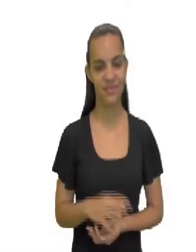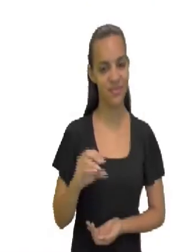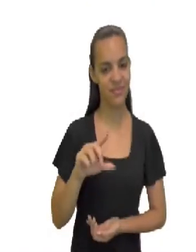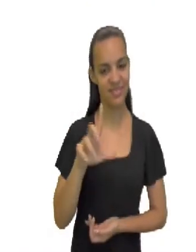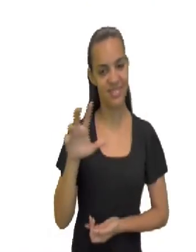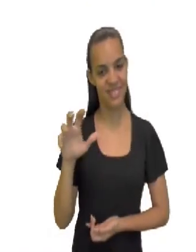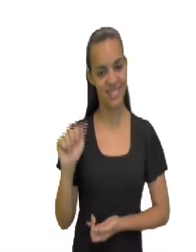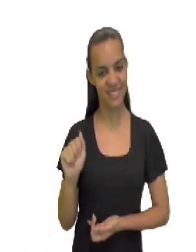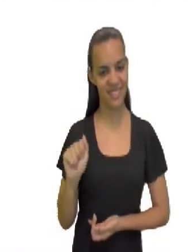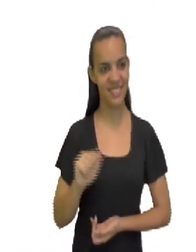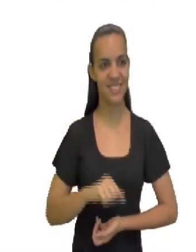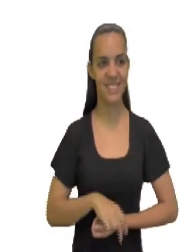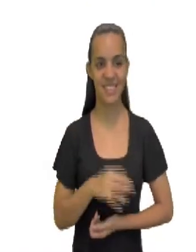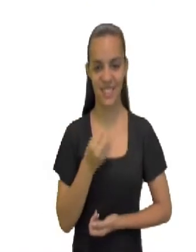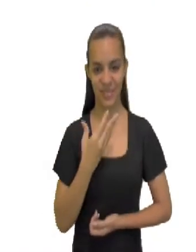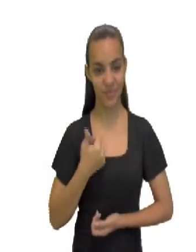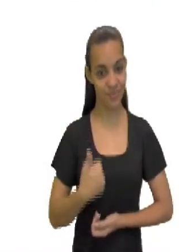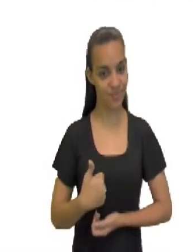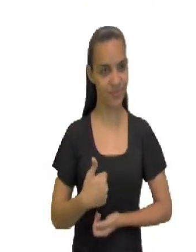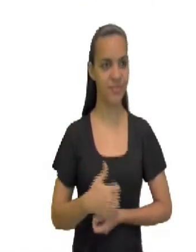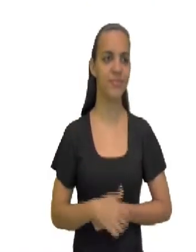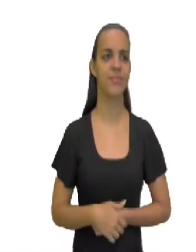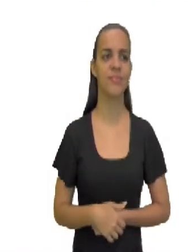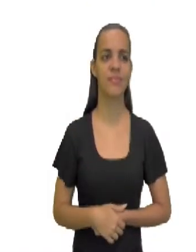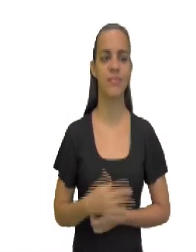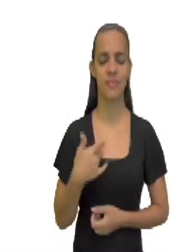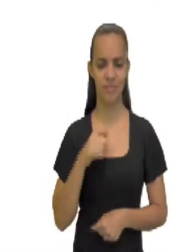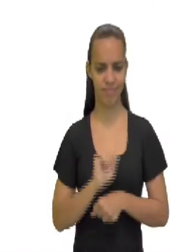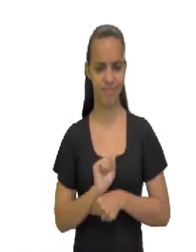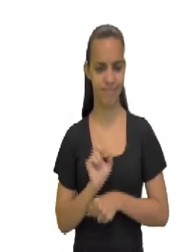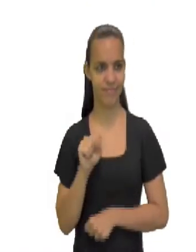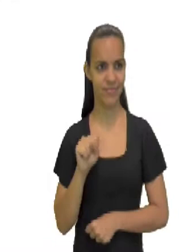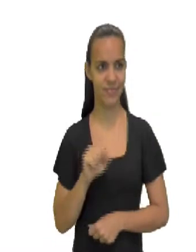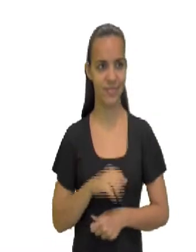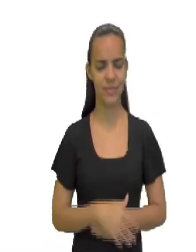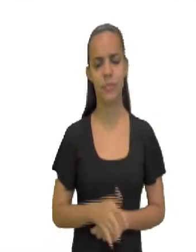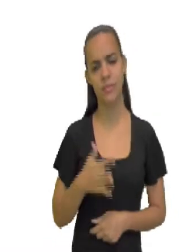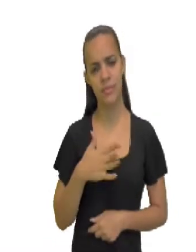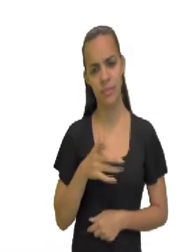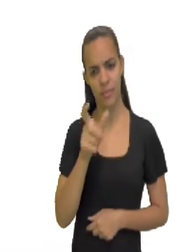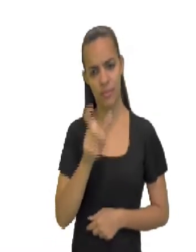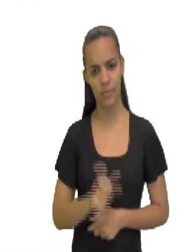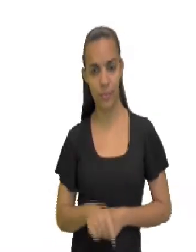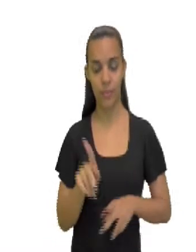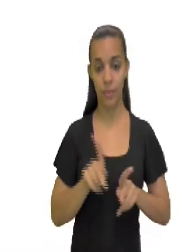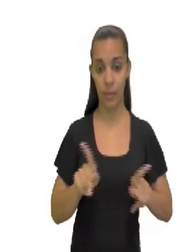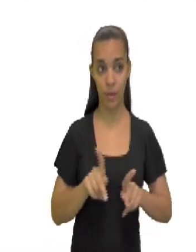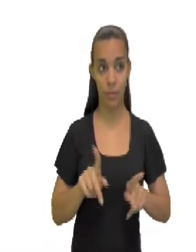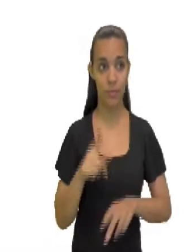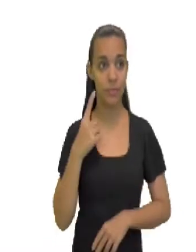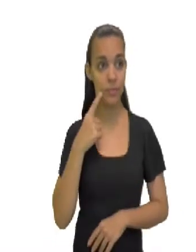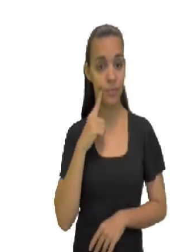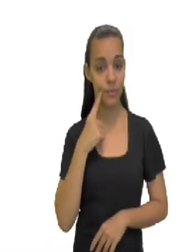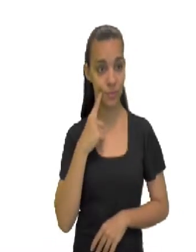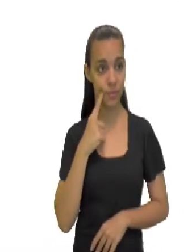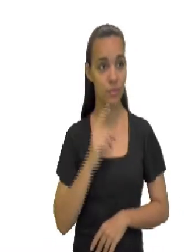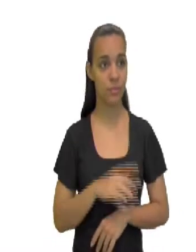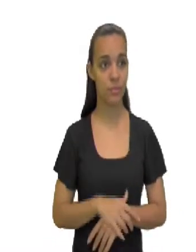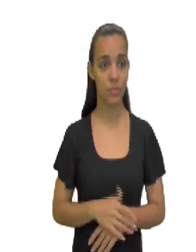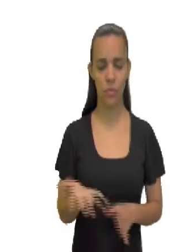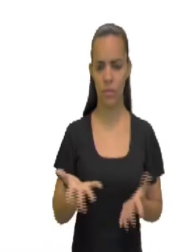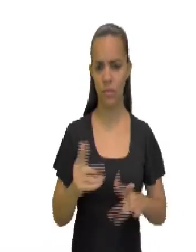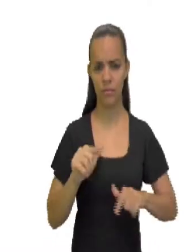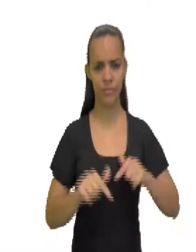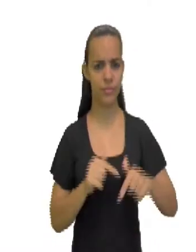Olá pessoal, tudo bem com vocês? Eu espero que sim. Eu sou a professora Daniele Cristine e vamos hoje